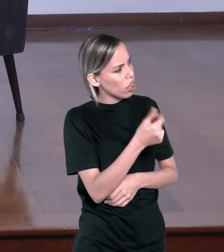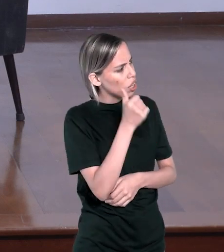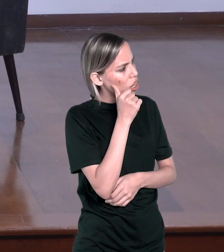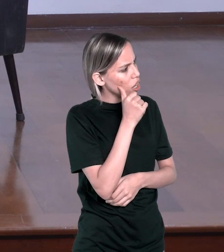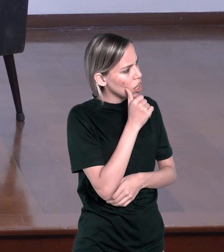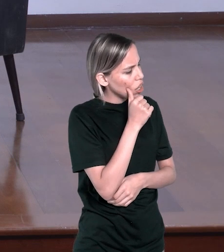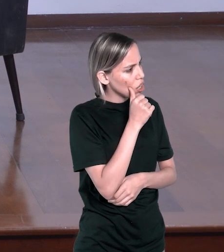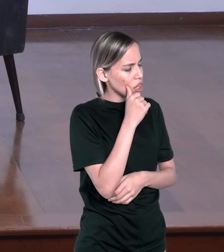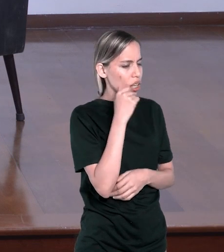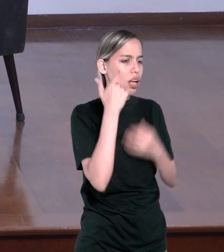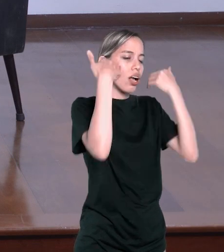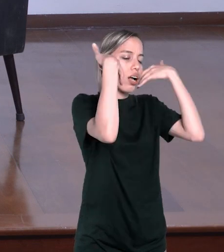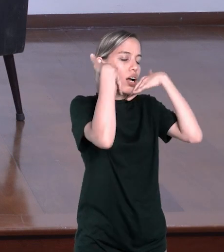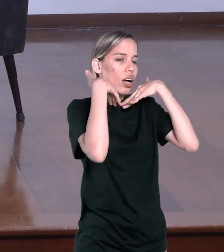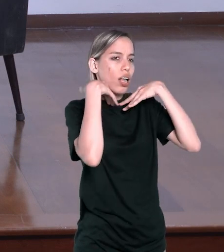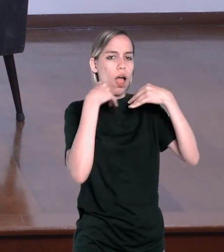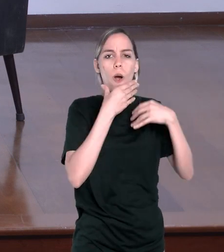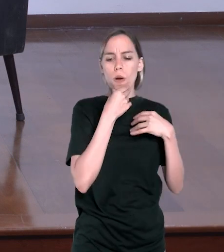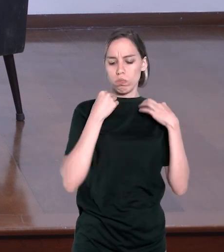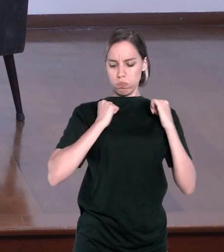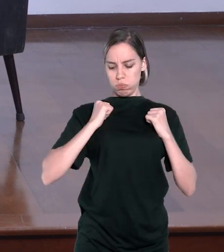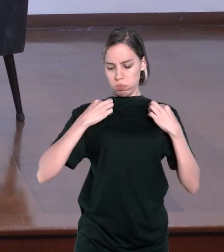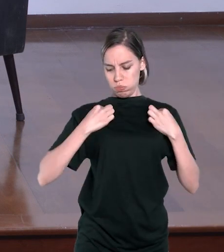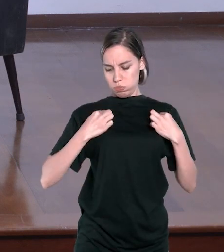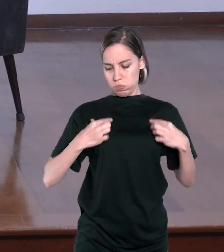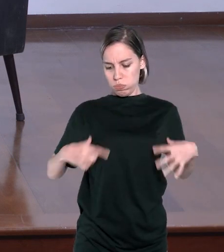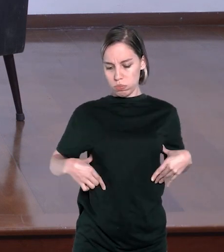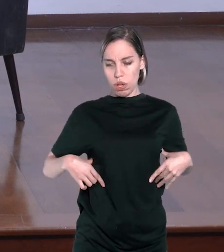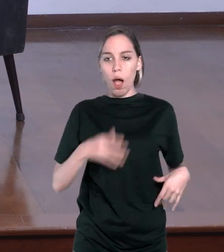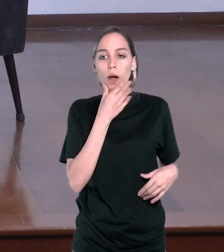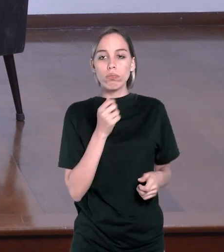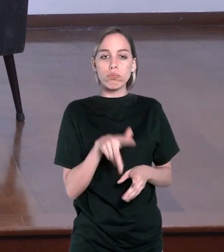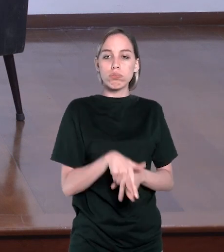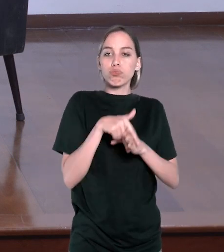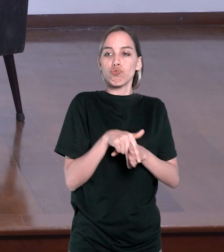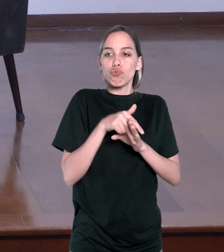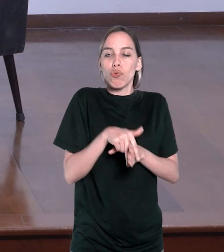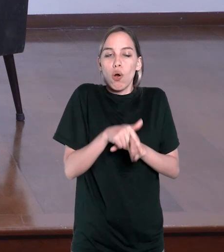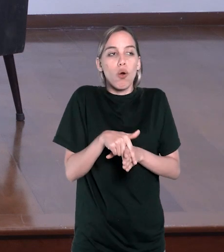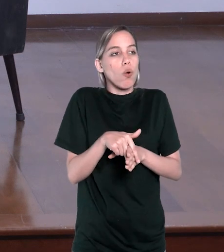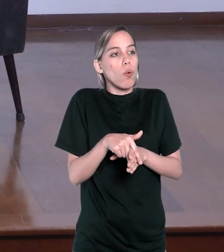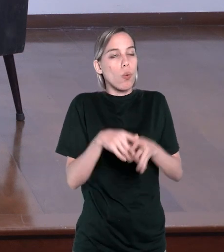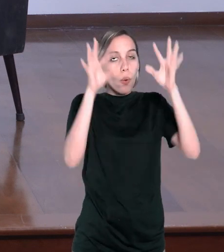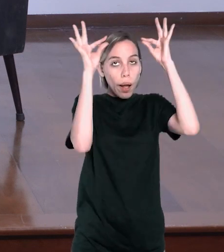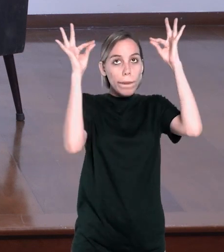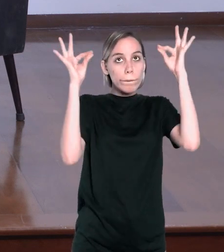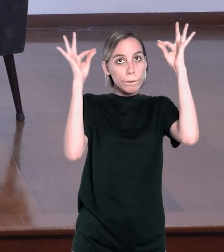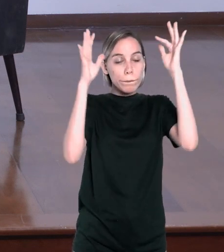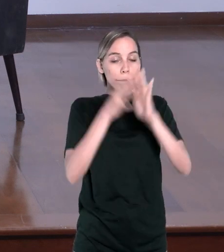suados, cocheiros de camisas rotas, homens a cavalos com chapéu de palha, calestes centenários do tempo de Dom